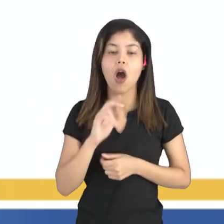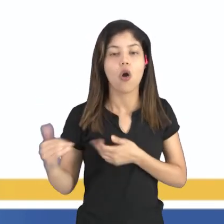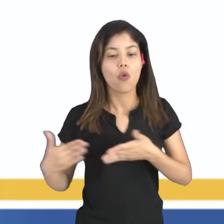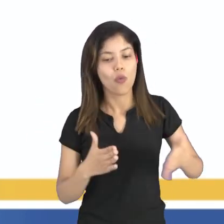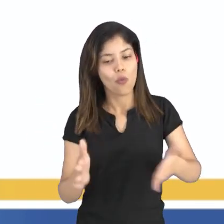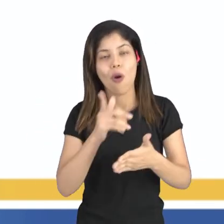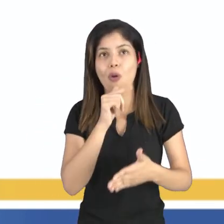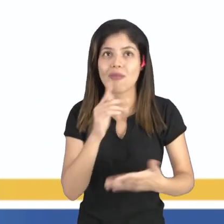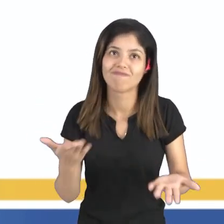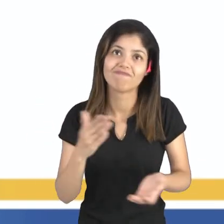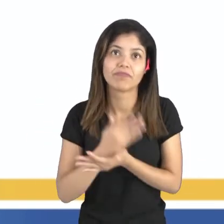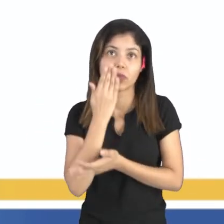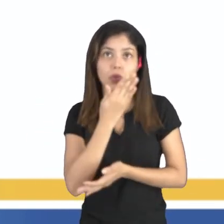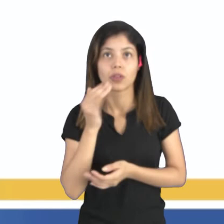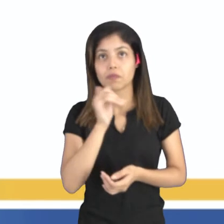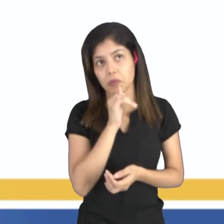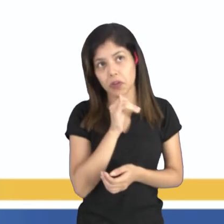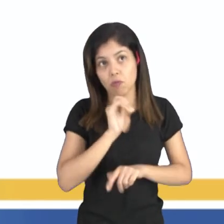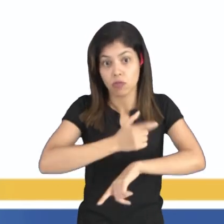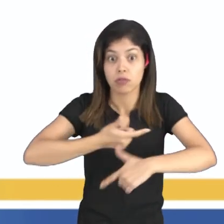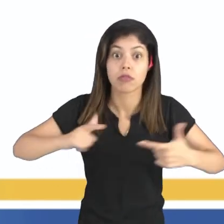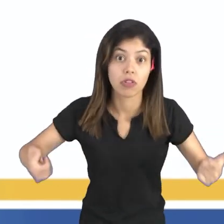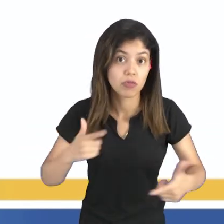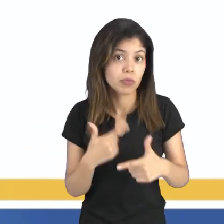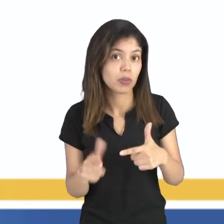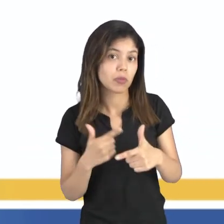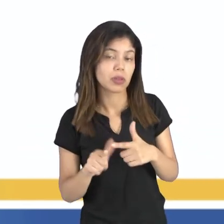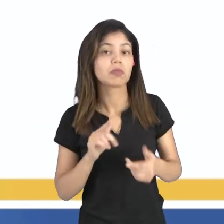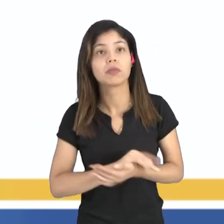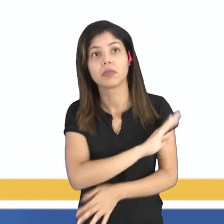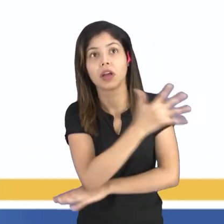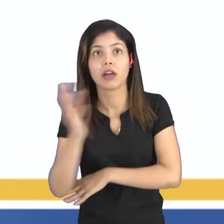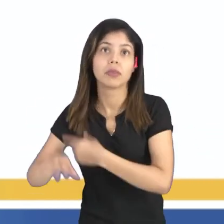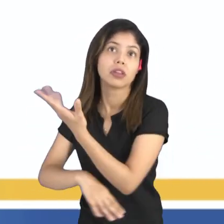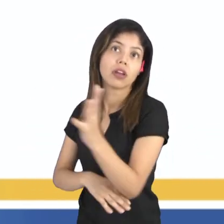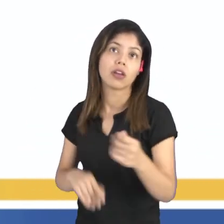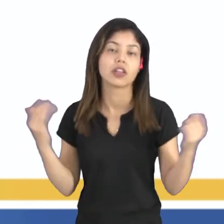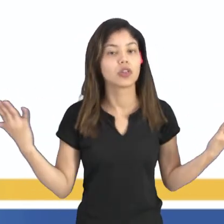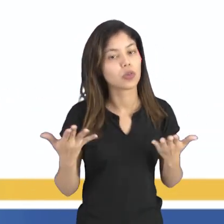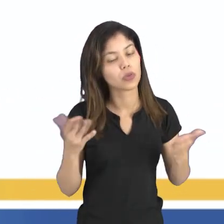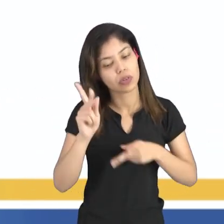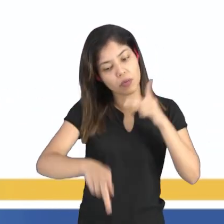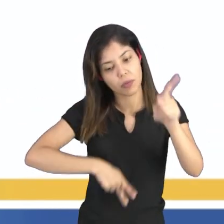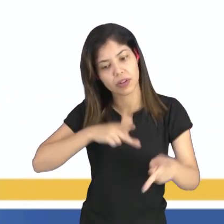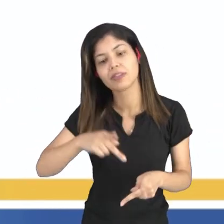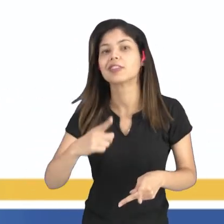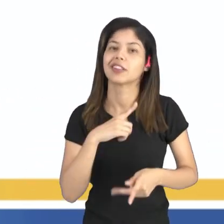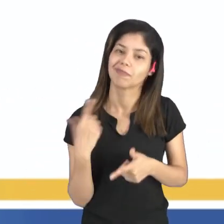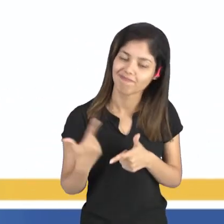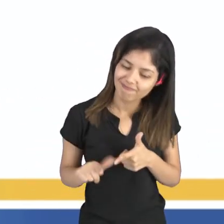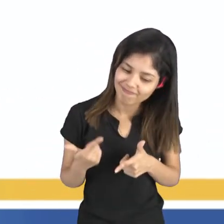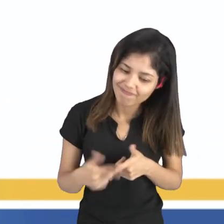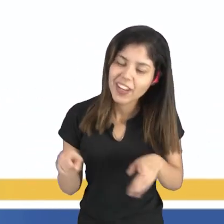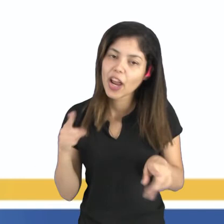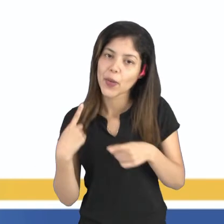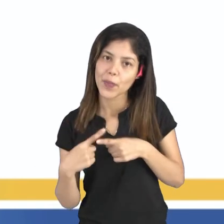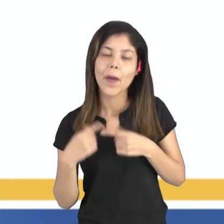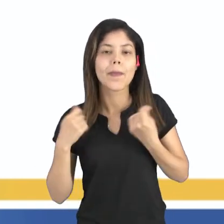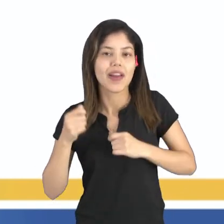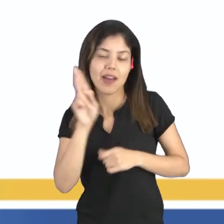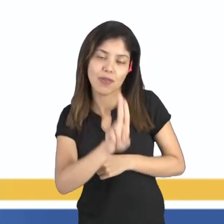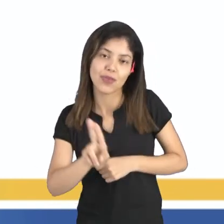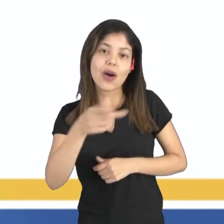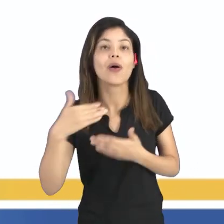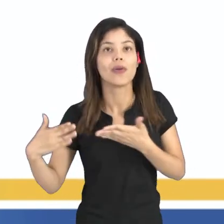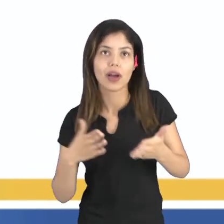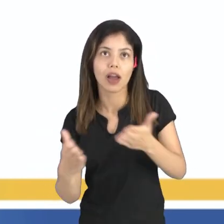grande desastre ambiental que até hoje as populações que dependem do Rio Doce sofrem as consequências. Os